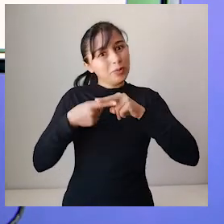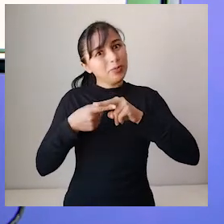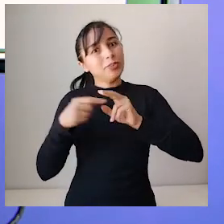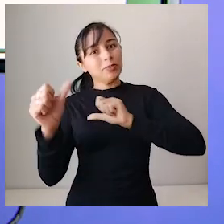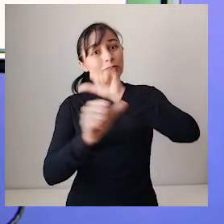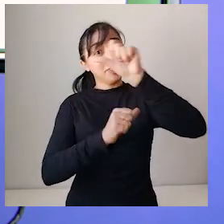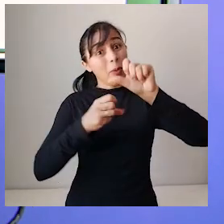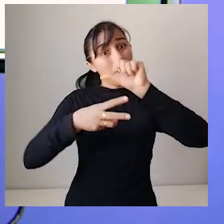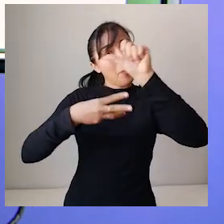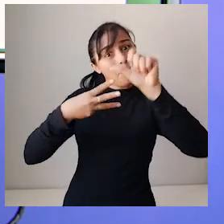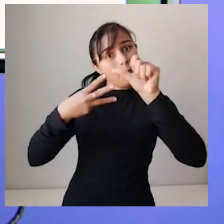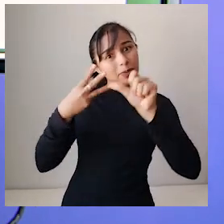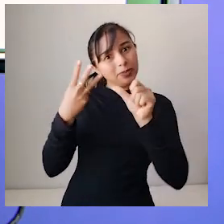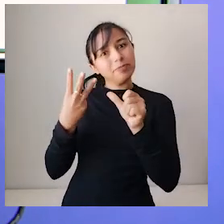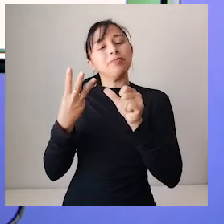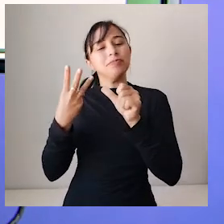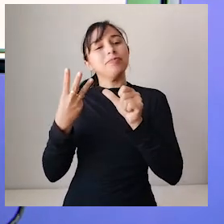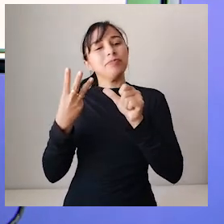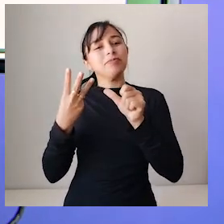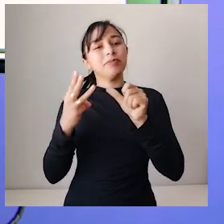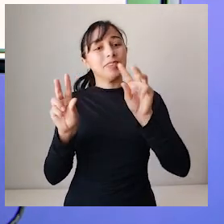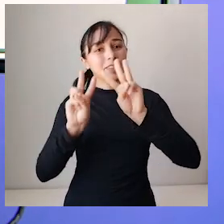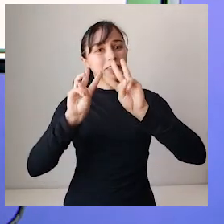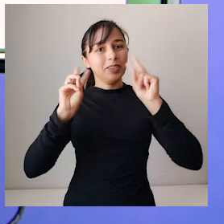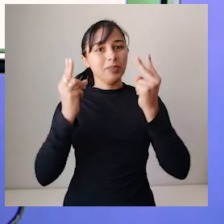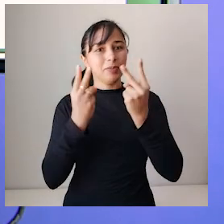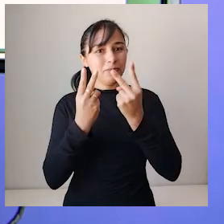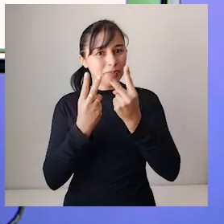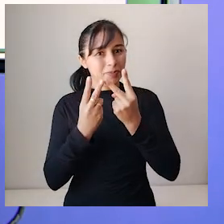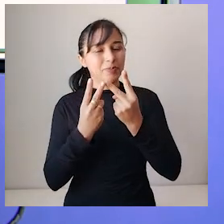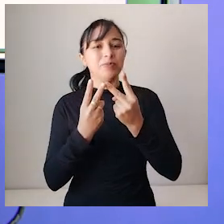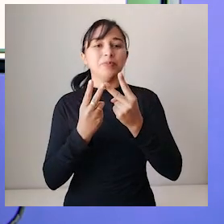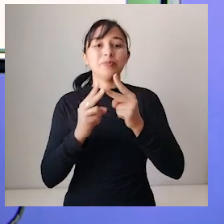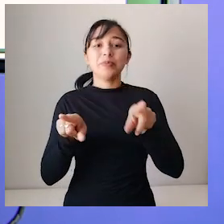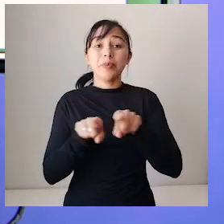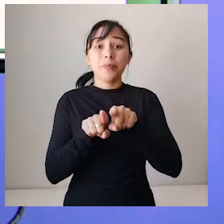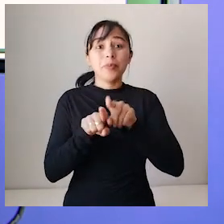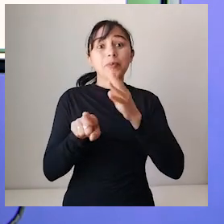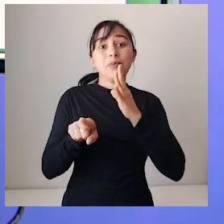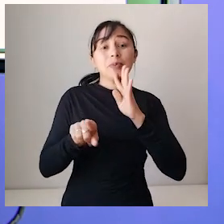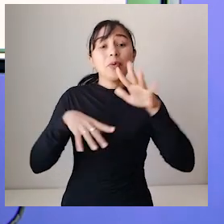mudança de estado físico da matéria e quais são esses